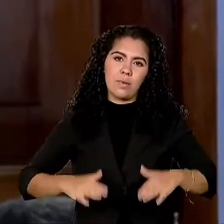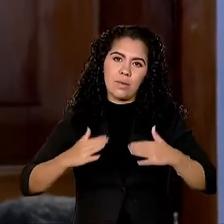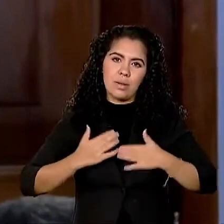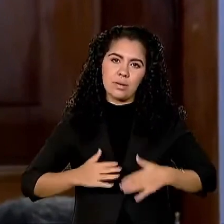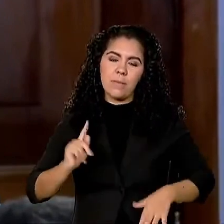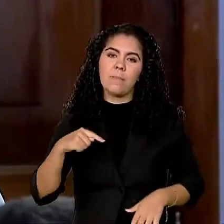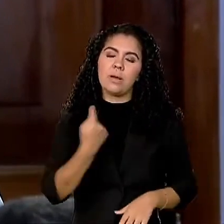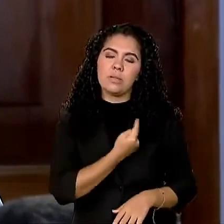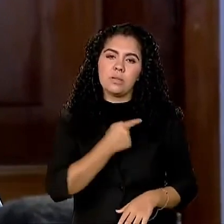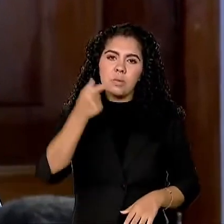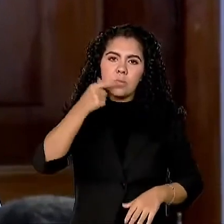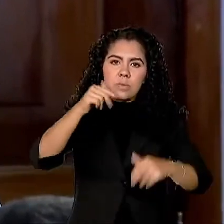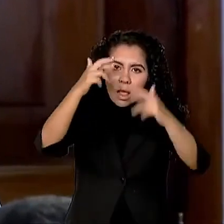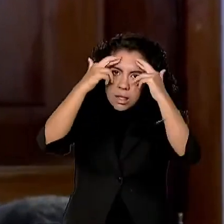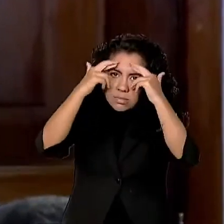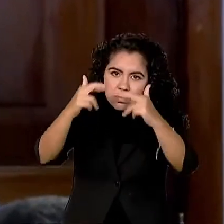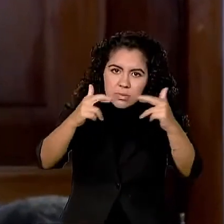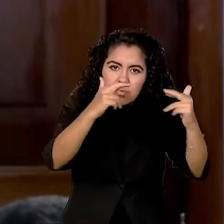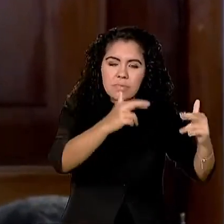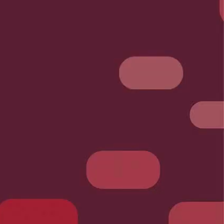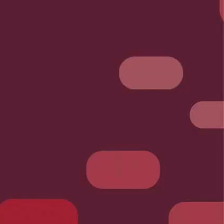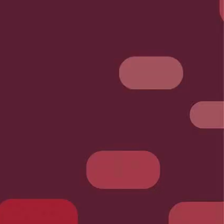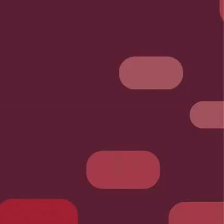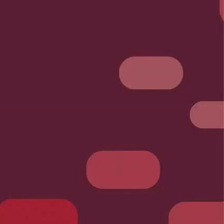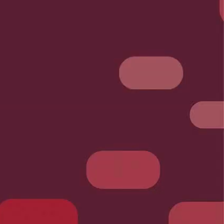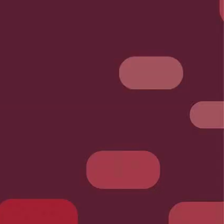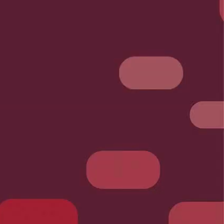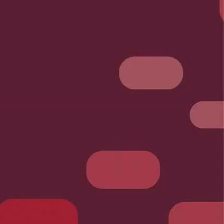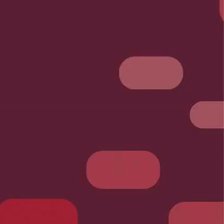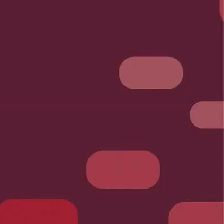com muito respeito, cuidando da nossa família.